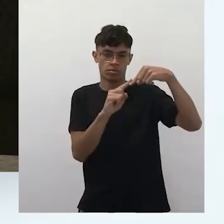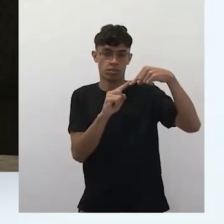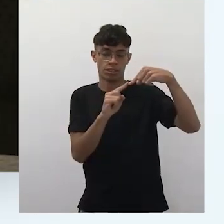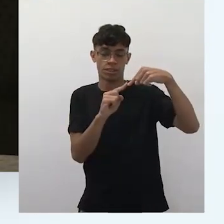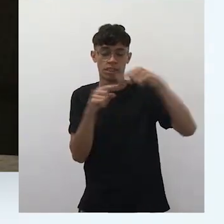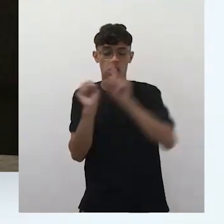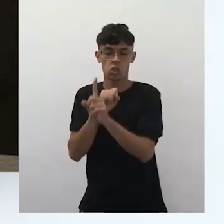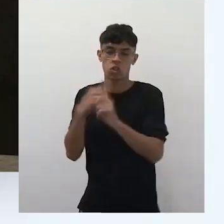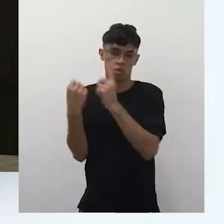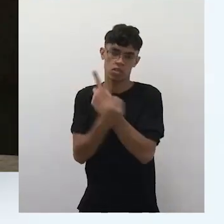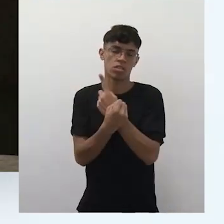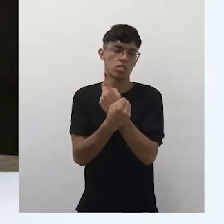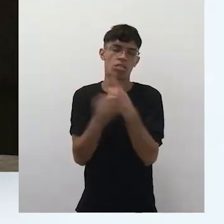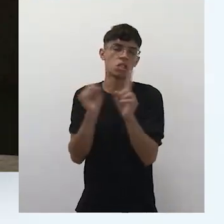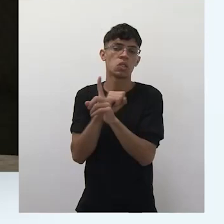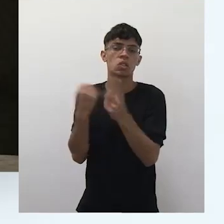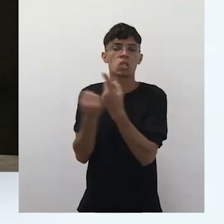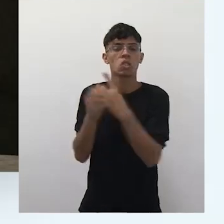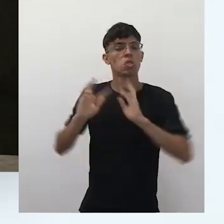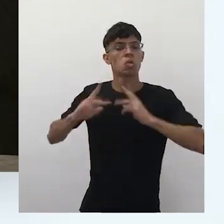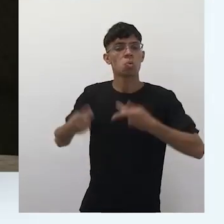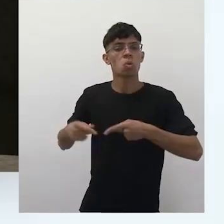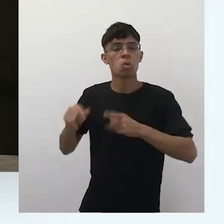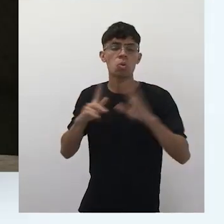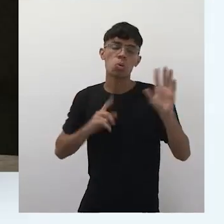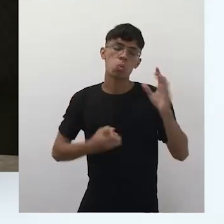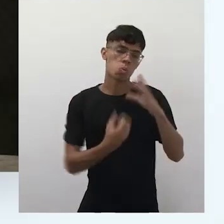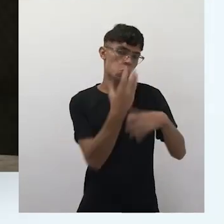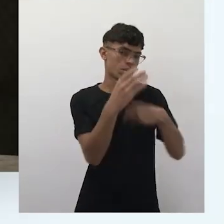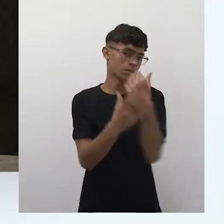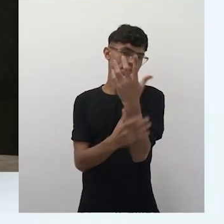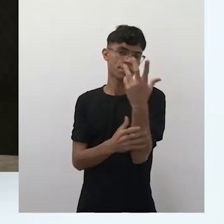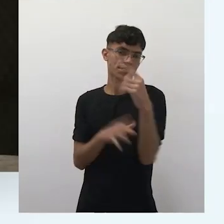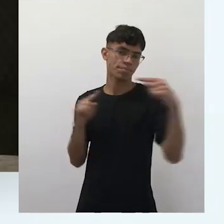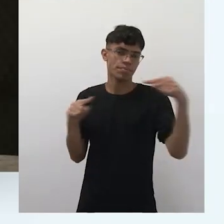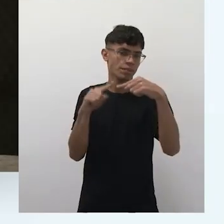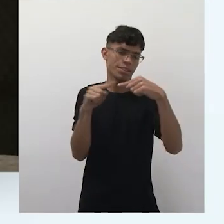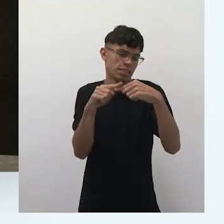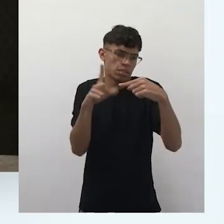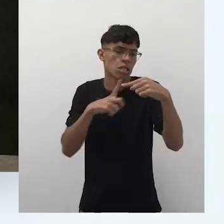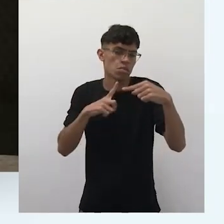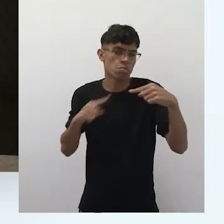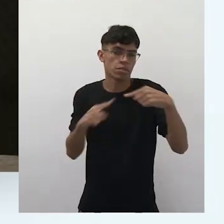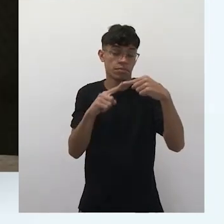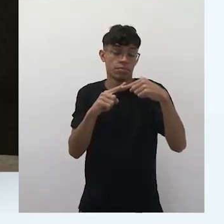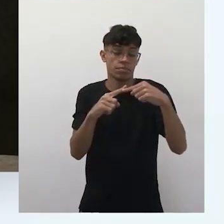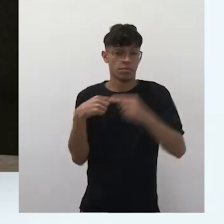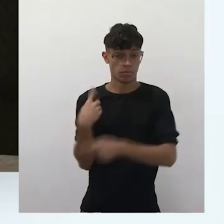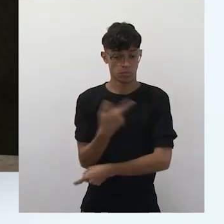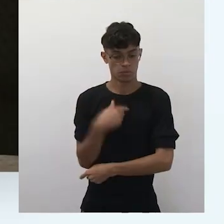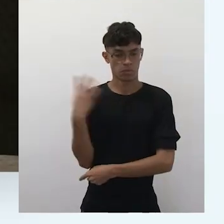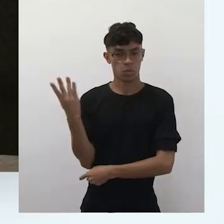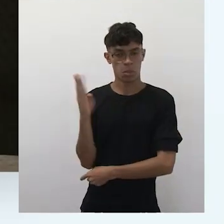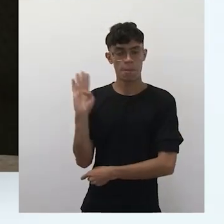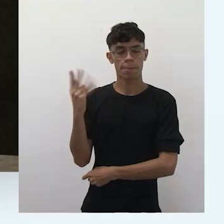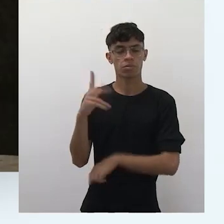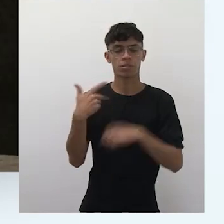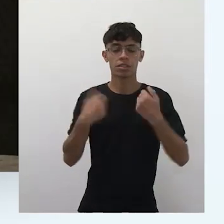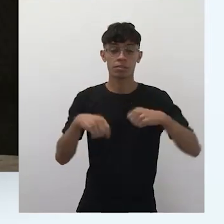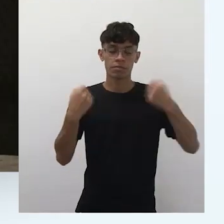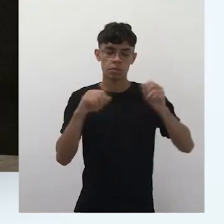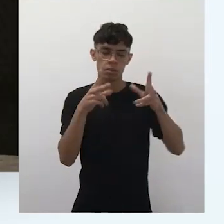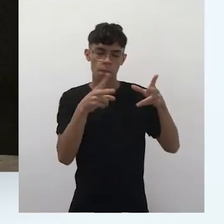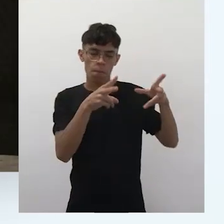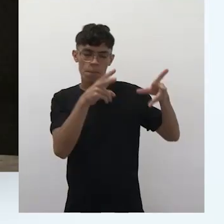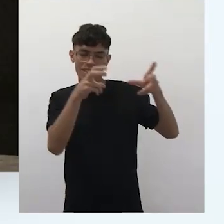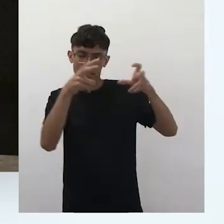da sociedade, ou seja, a dimensão humana, com esta natureza. Não é? Então, nós biólogos devemos então ampliar este